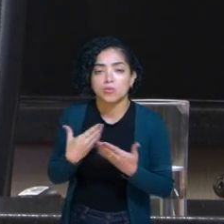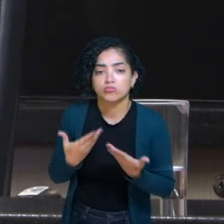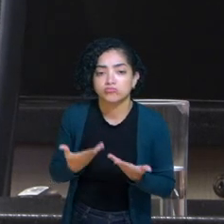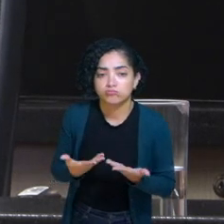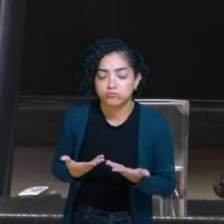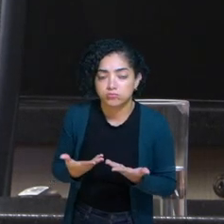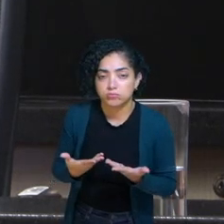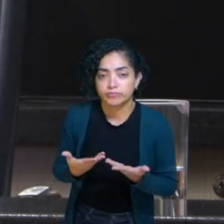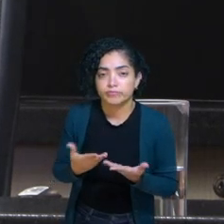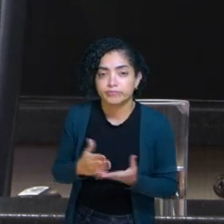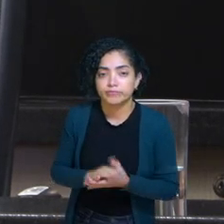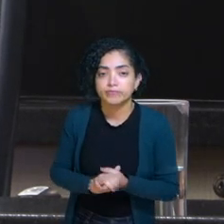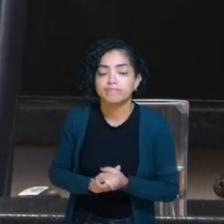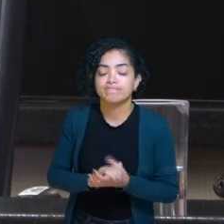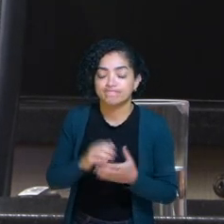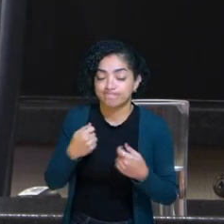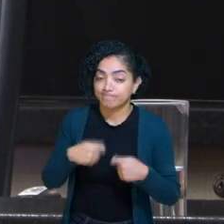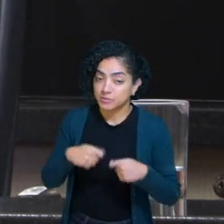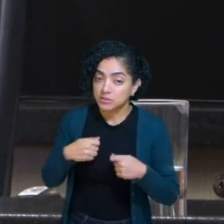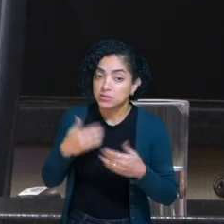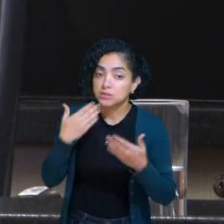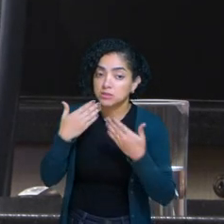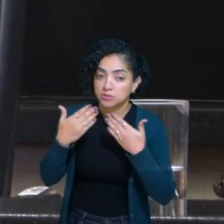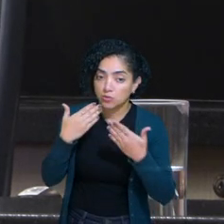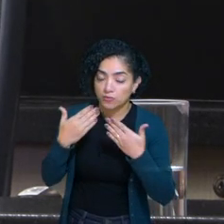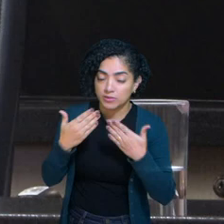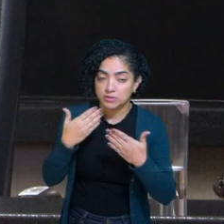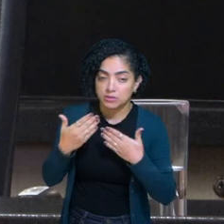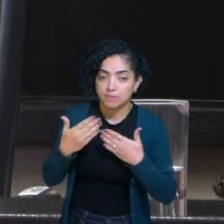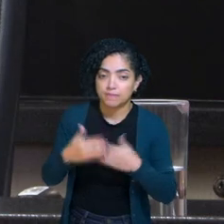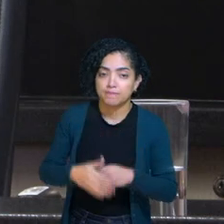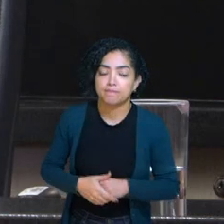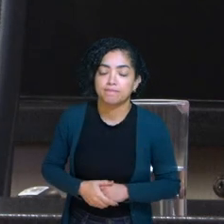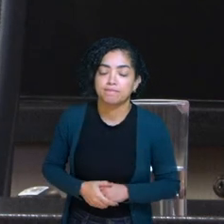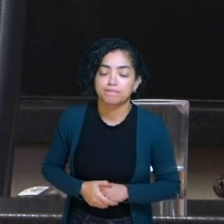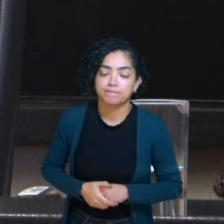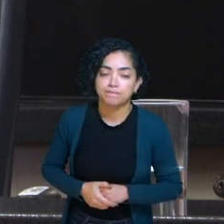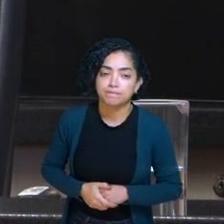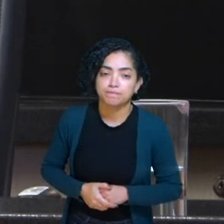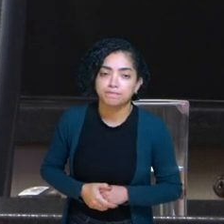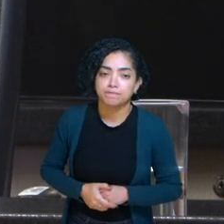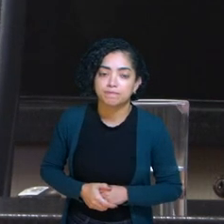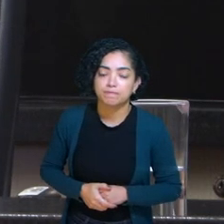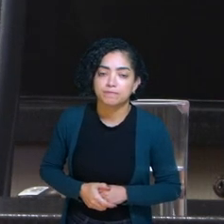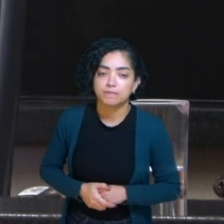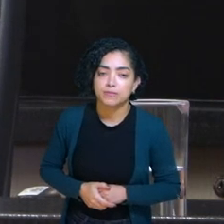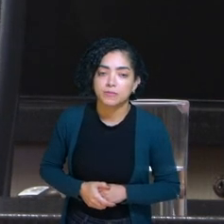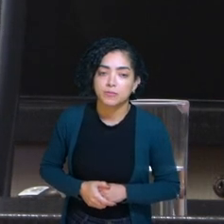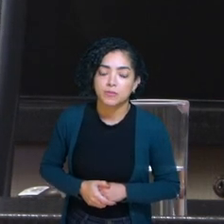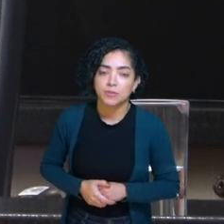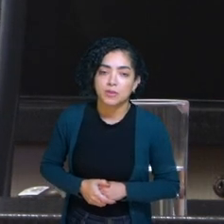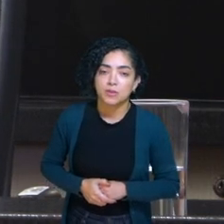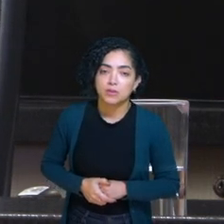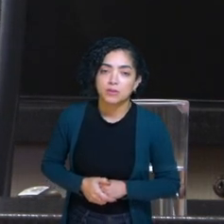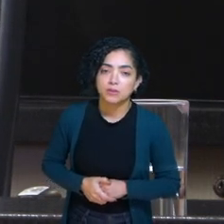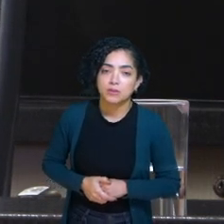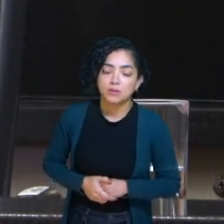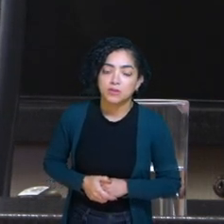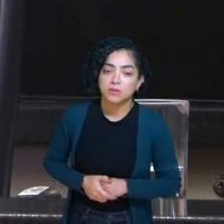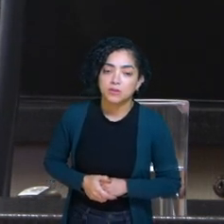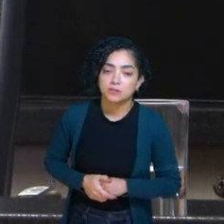professor precisamos conversar sobre isso também tá eh e aí né Eu acho